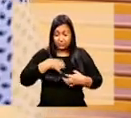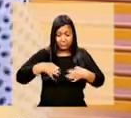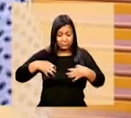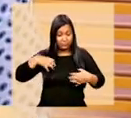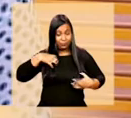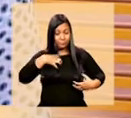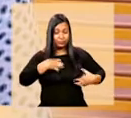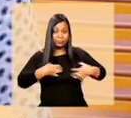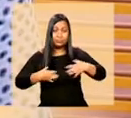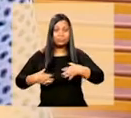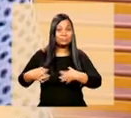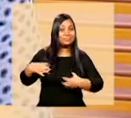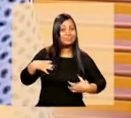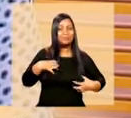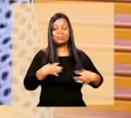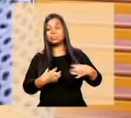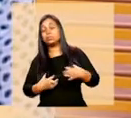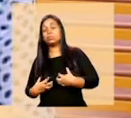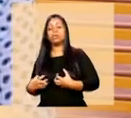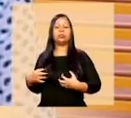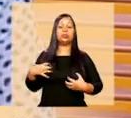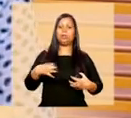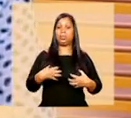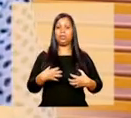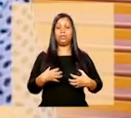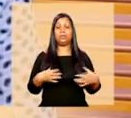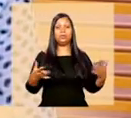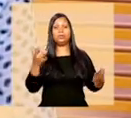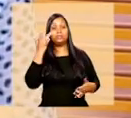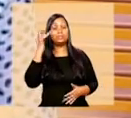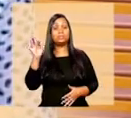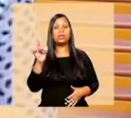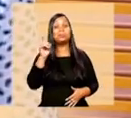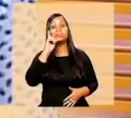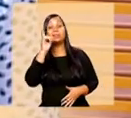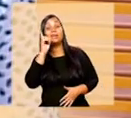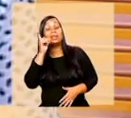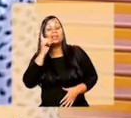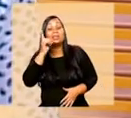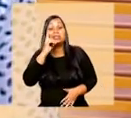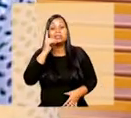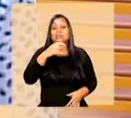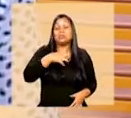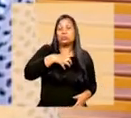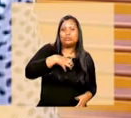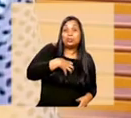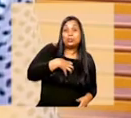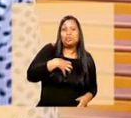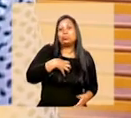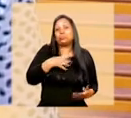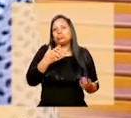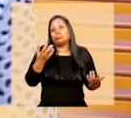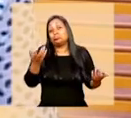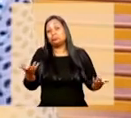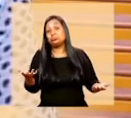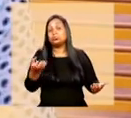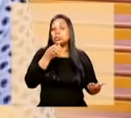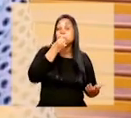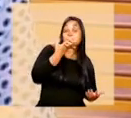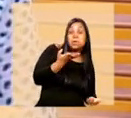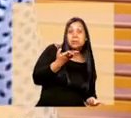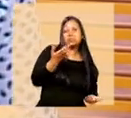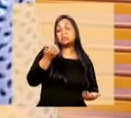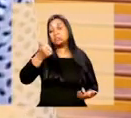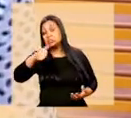misto, né, na verdade, de sentimentos muito grande, que você não sabe, cada dia está numa situação, cada dia está de um jeito, tem dia você